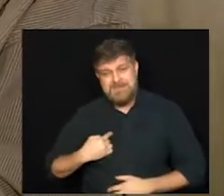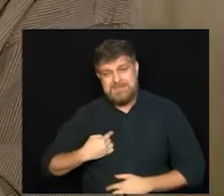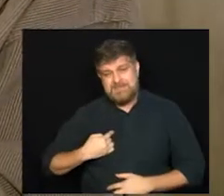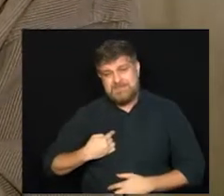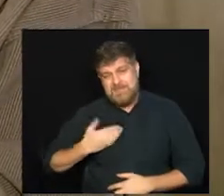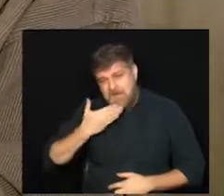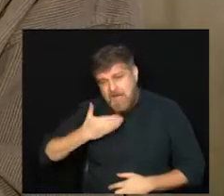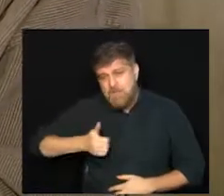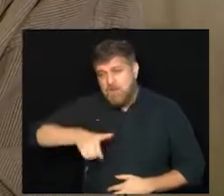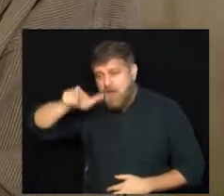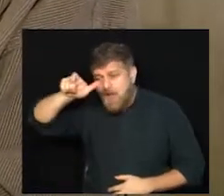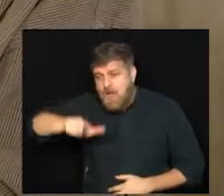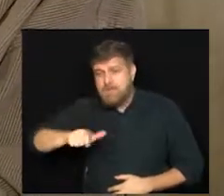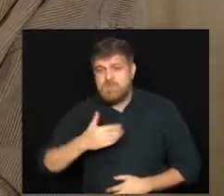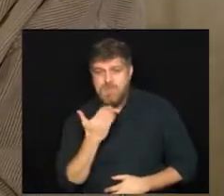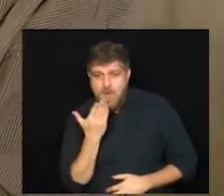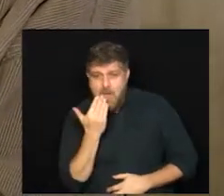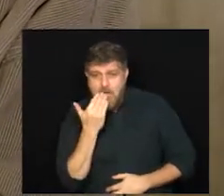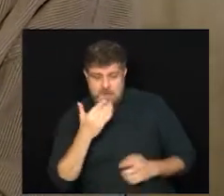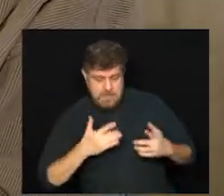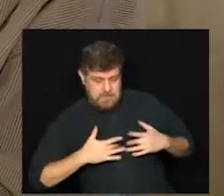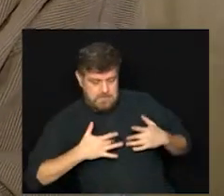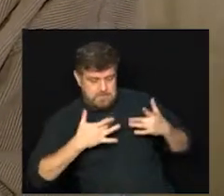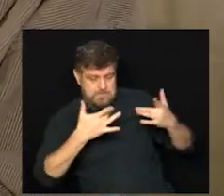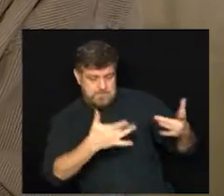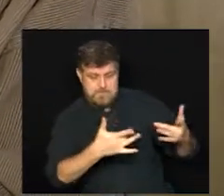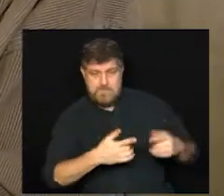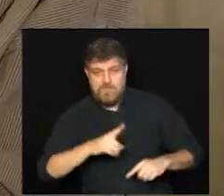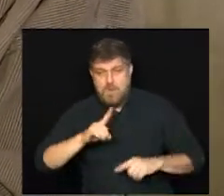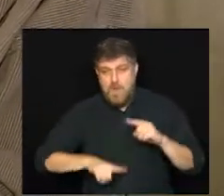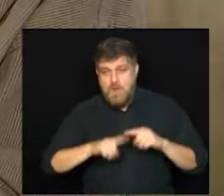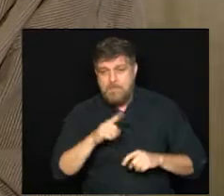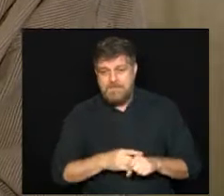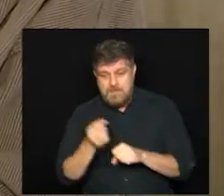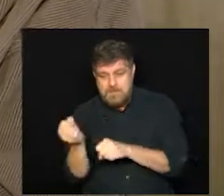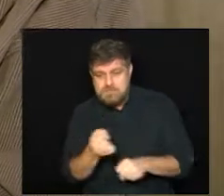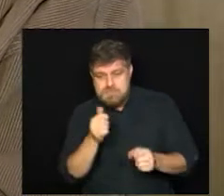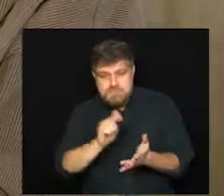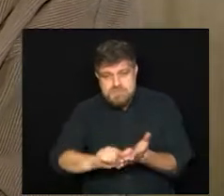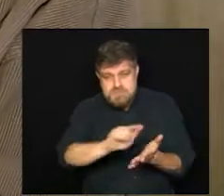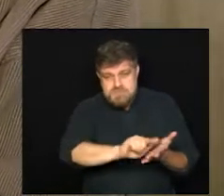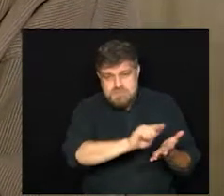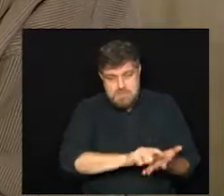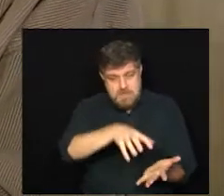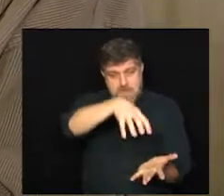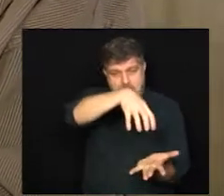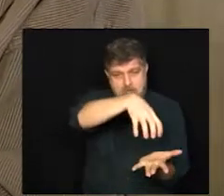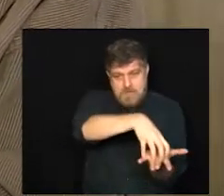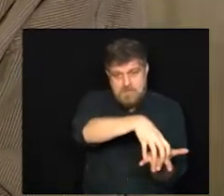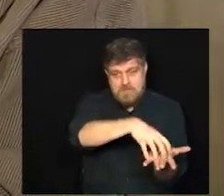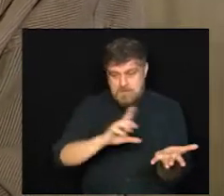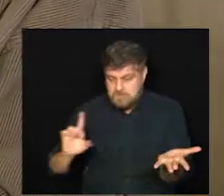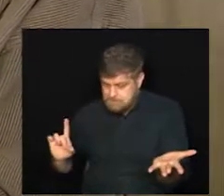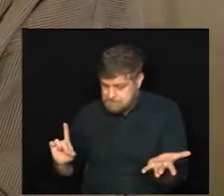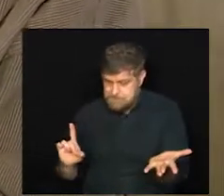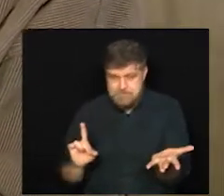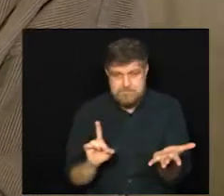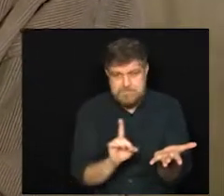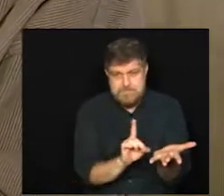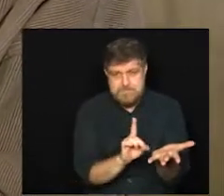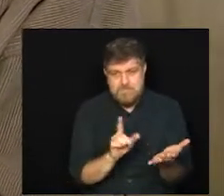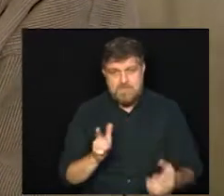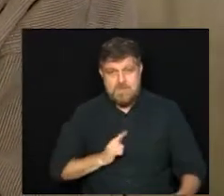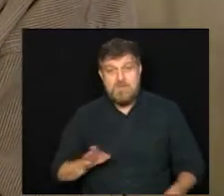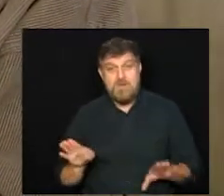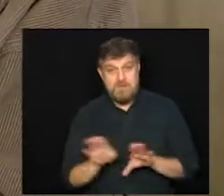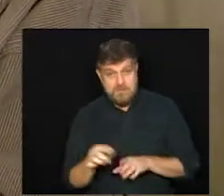pessoa leve o alimento ou o produto de limpeza, né, para essas nossas unidades. Então, essas redes